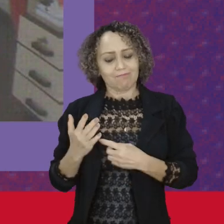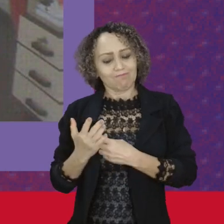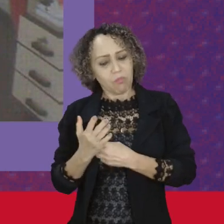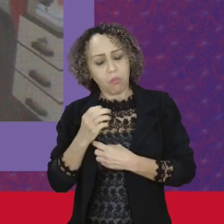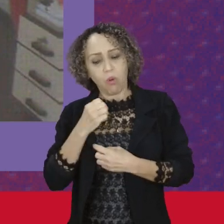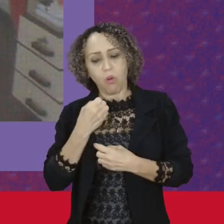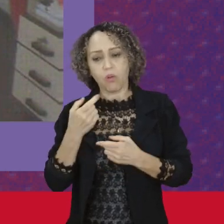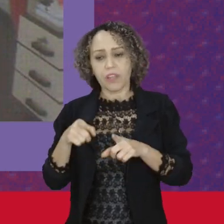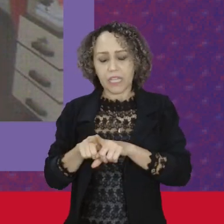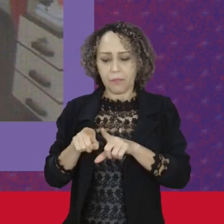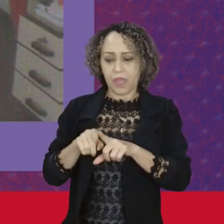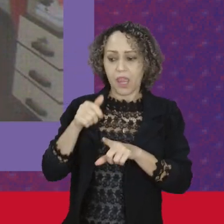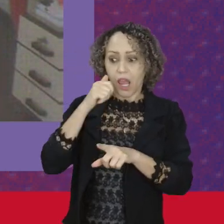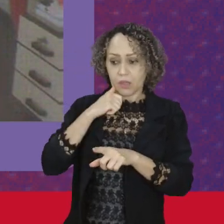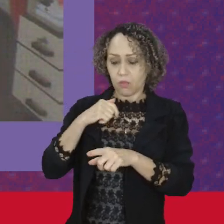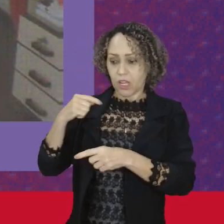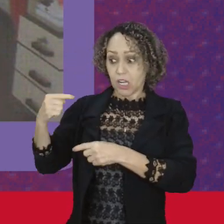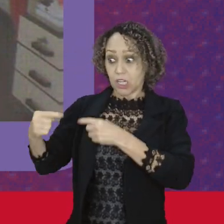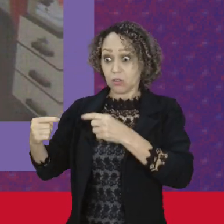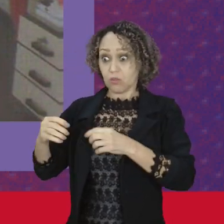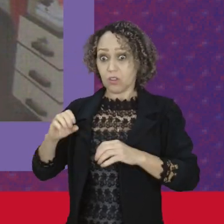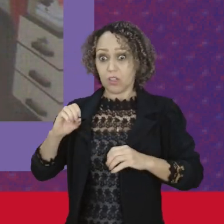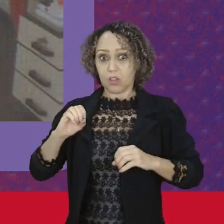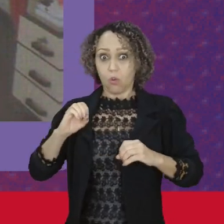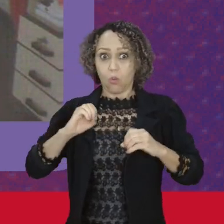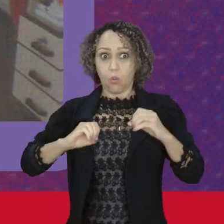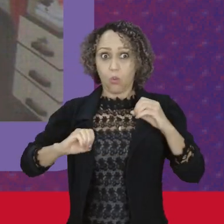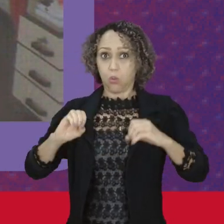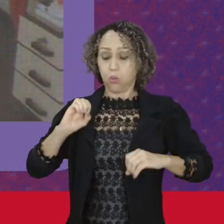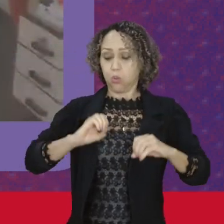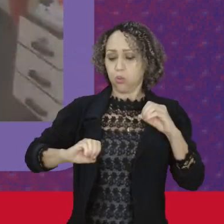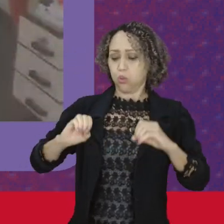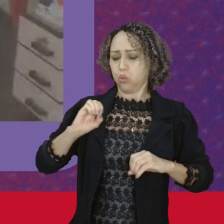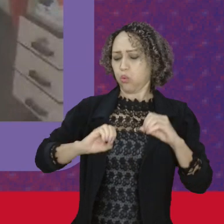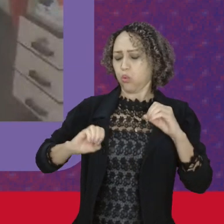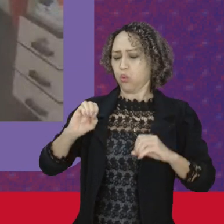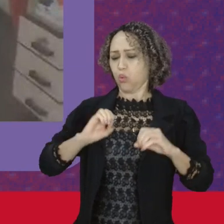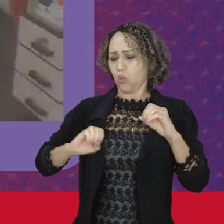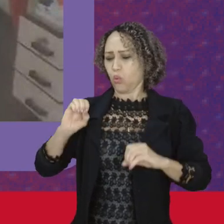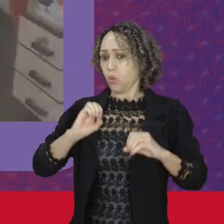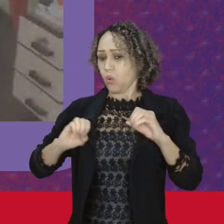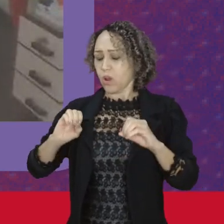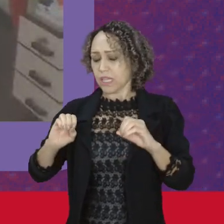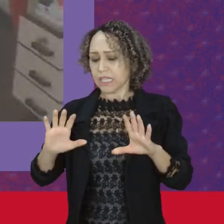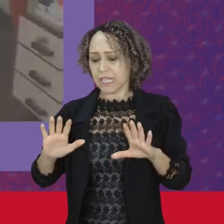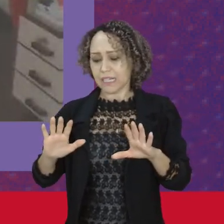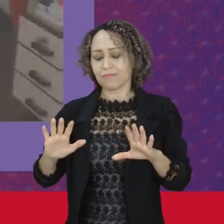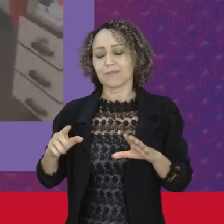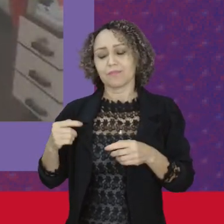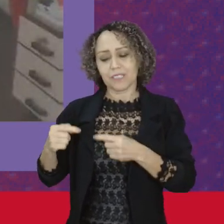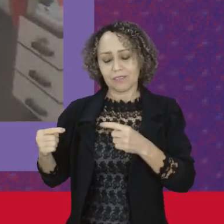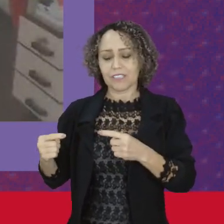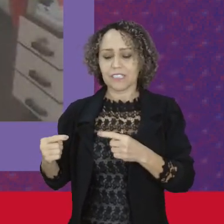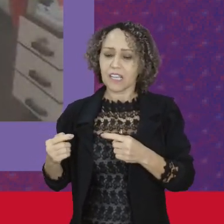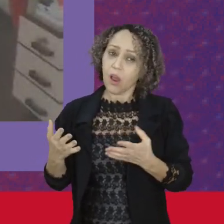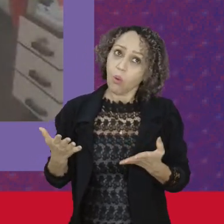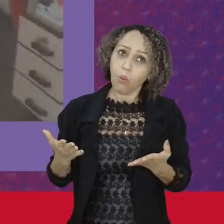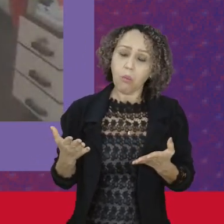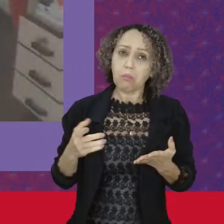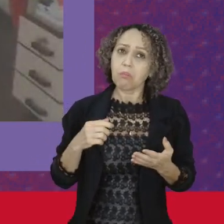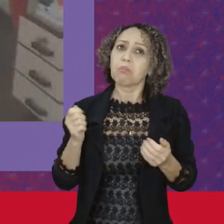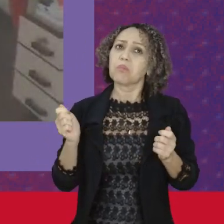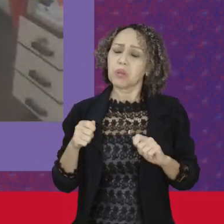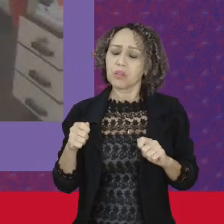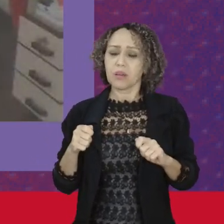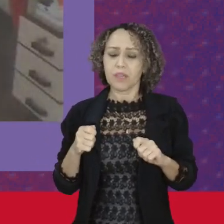pílula anticoncepcional, que tinha mais segurança, né, que pudesse ter relações sexuais, heterossexuais,